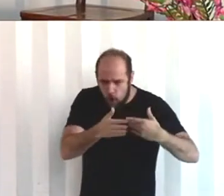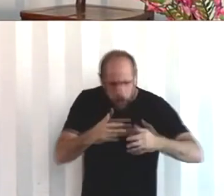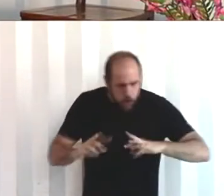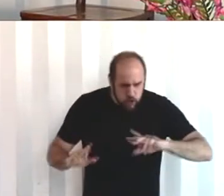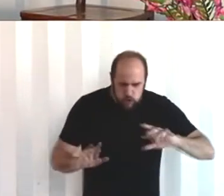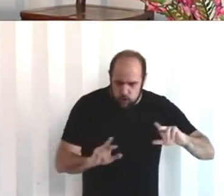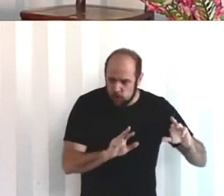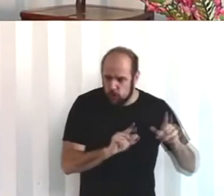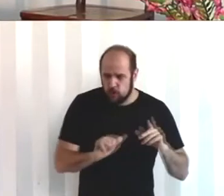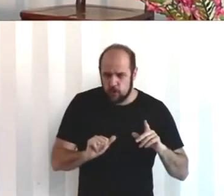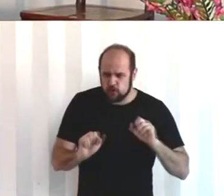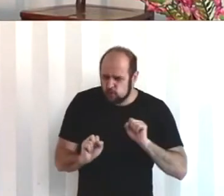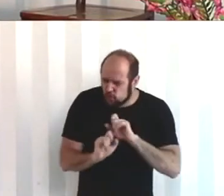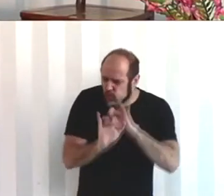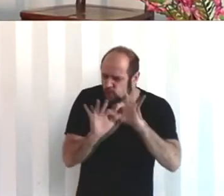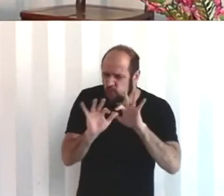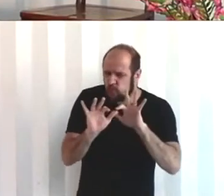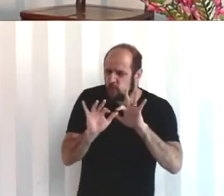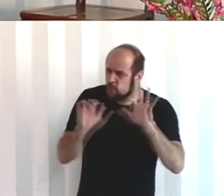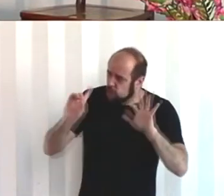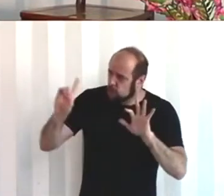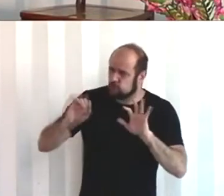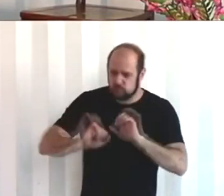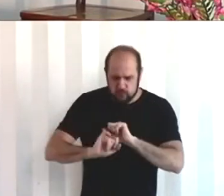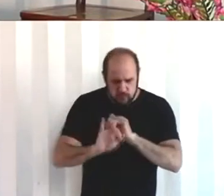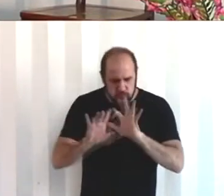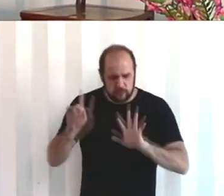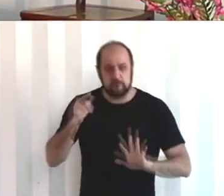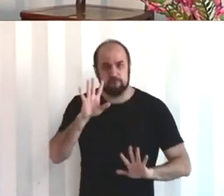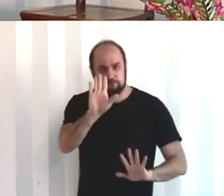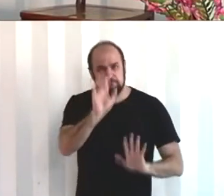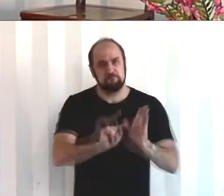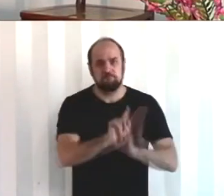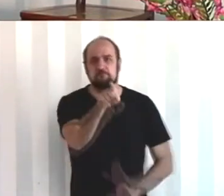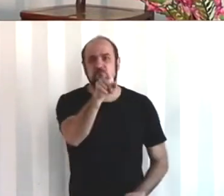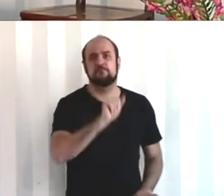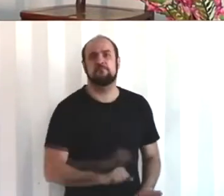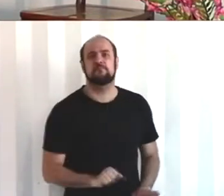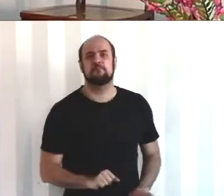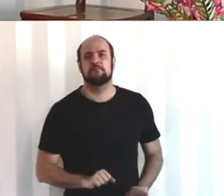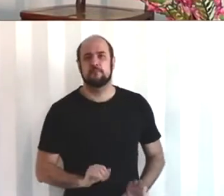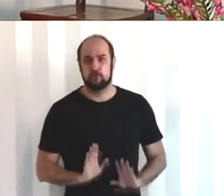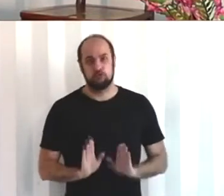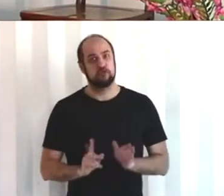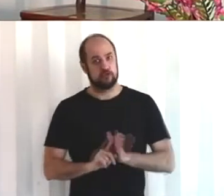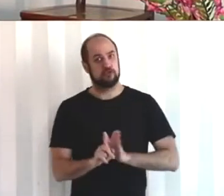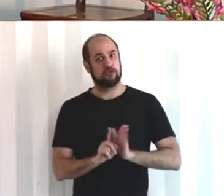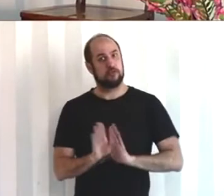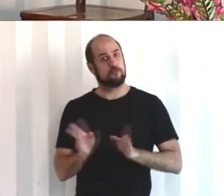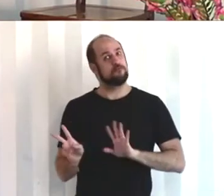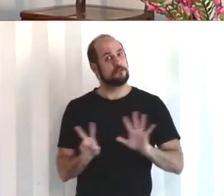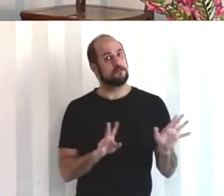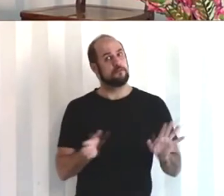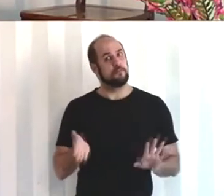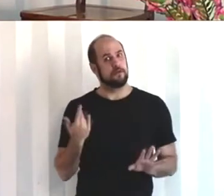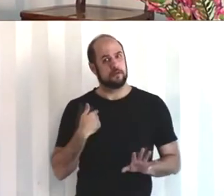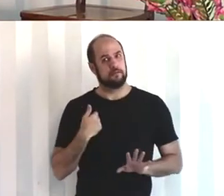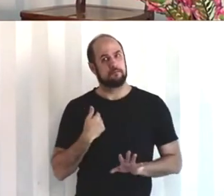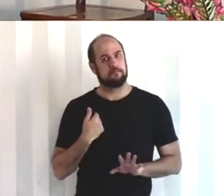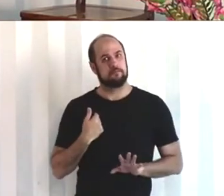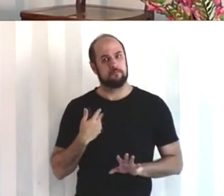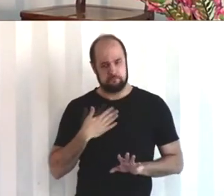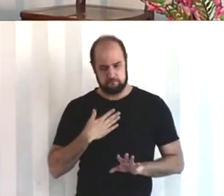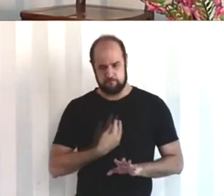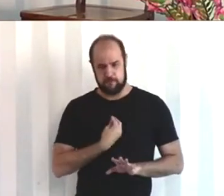de Deus, ou melhor, fazei tudo para a glória de Deus. E aí eu quero te perguntar, e eu já fiz essa pergunta várias vezes essa semana ao